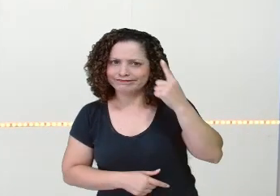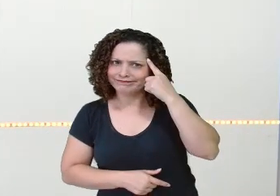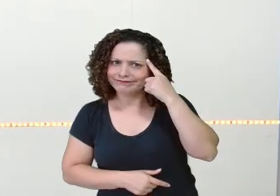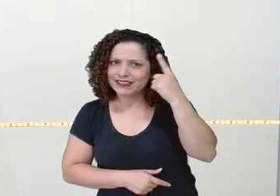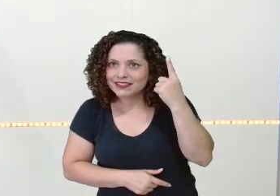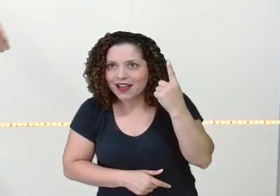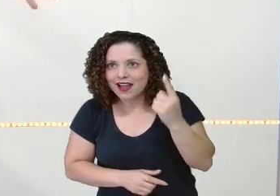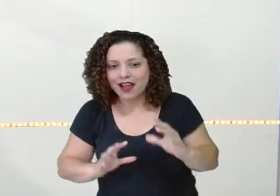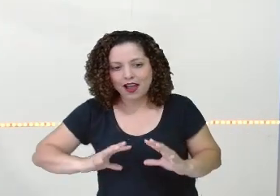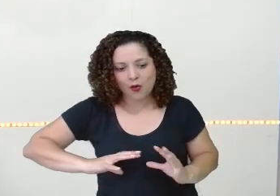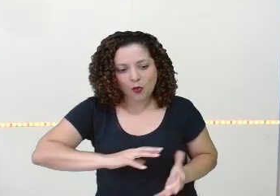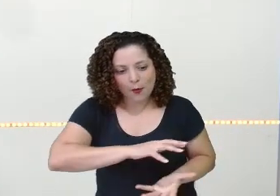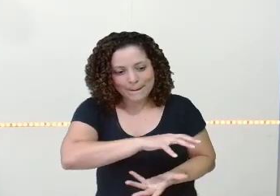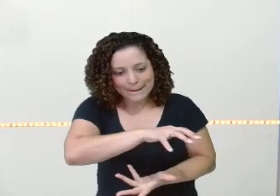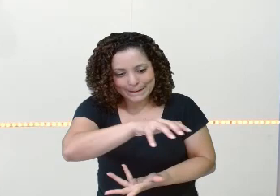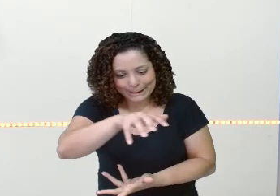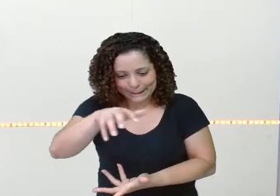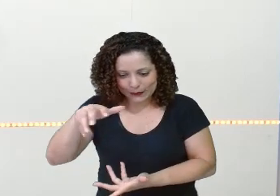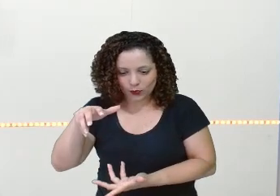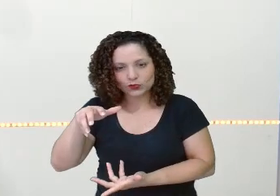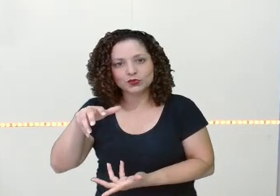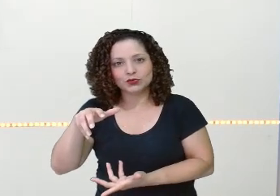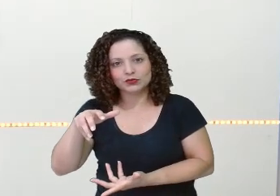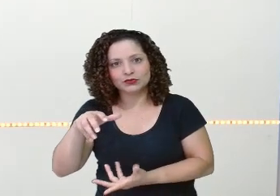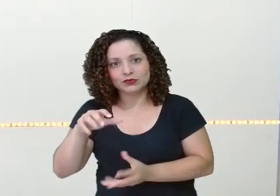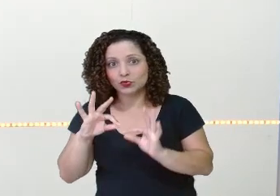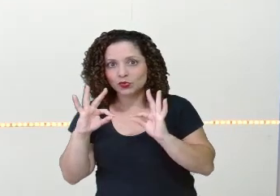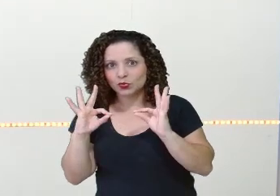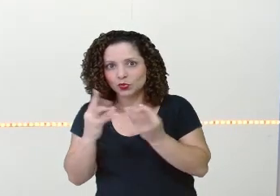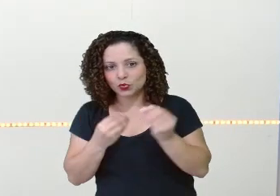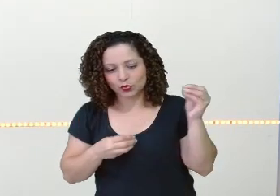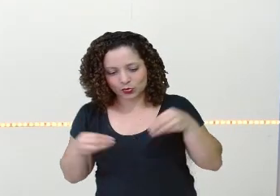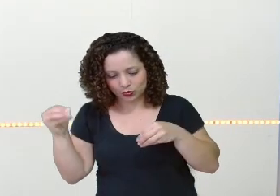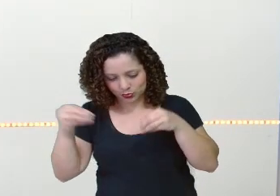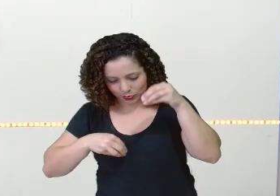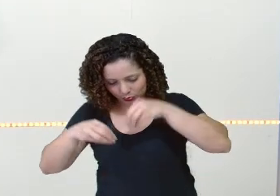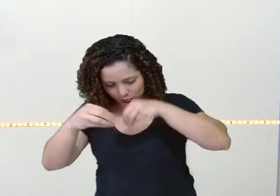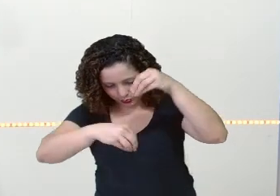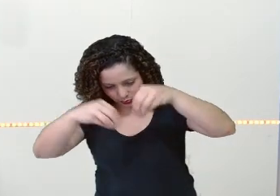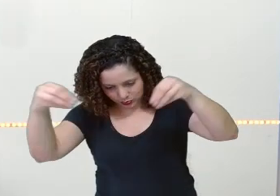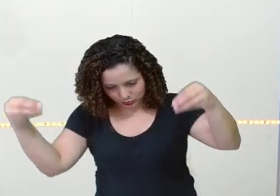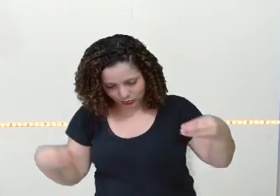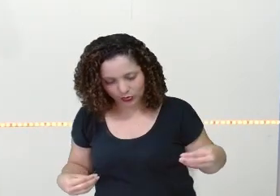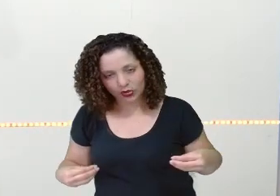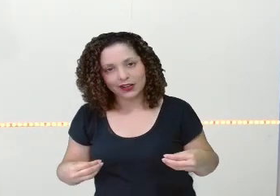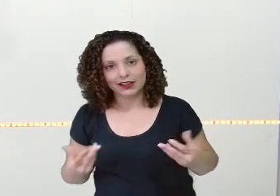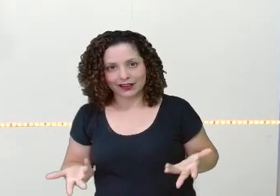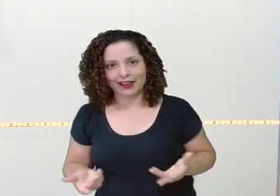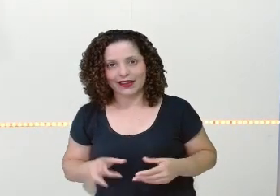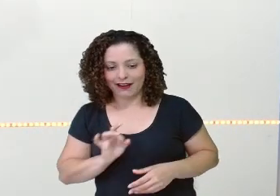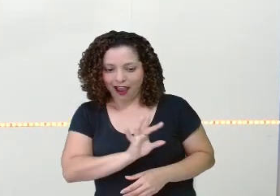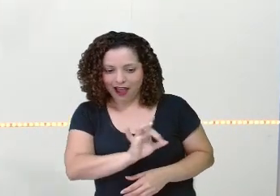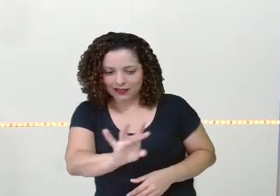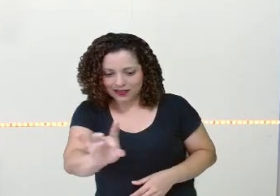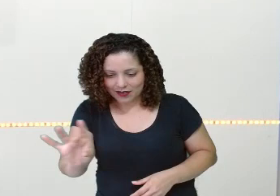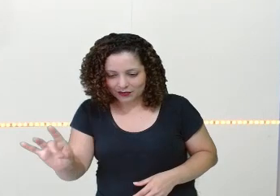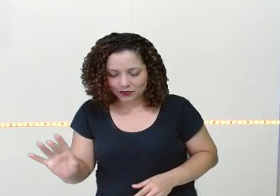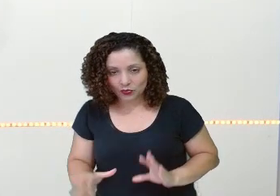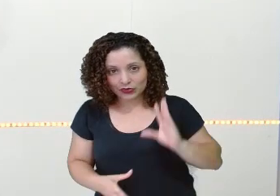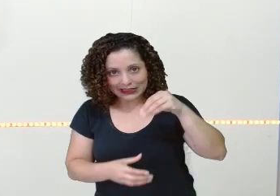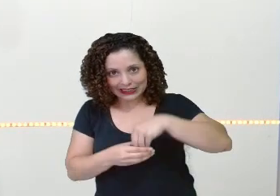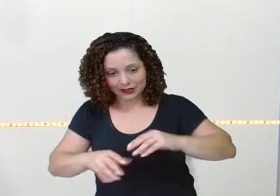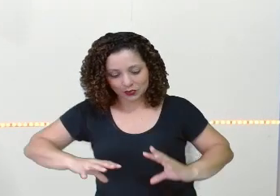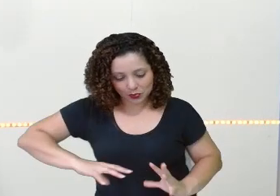Ela vai ter todos esses lugares juntos ali, né? Cada um, claro, ocupando seu espaço, mas em